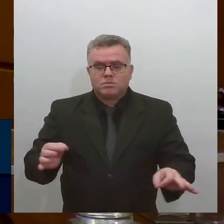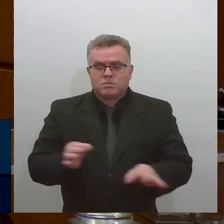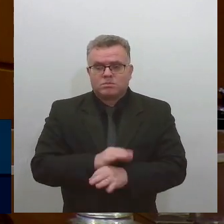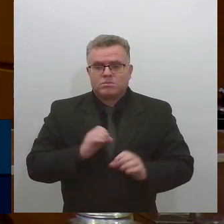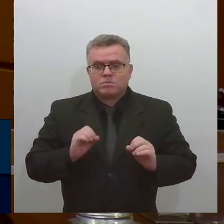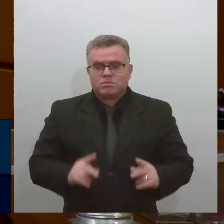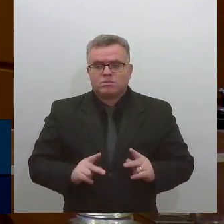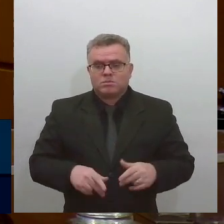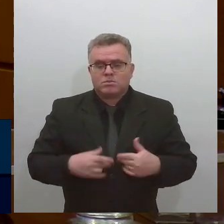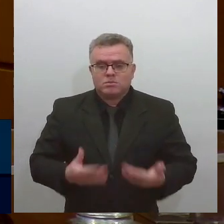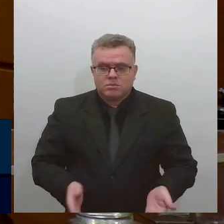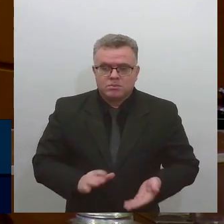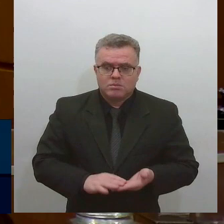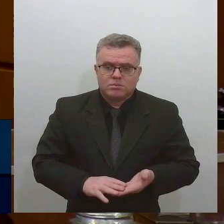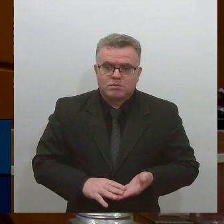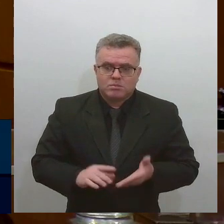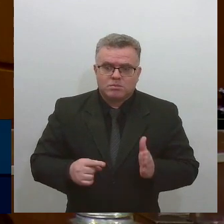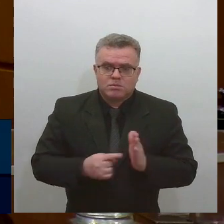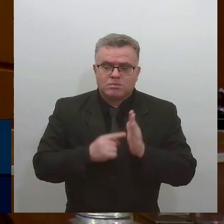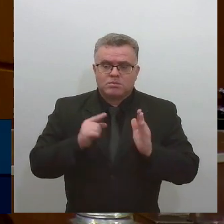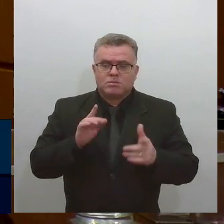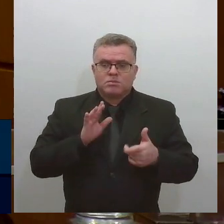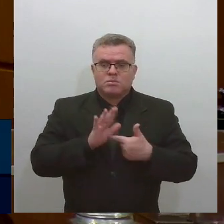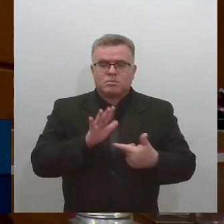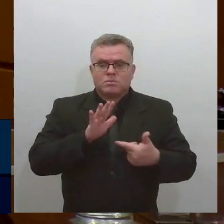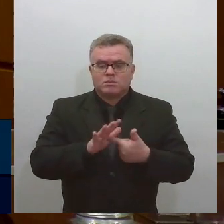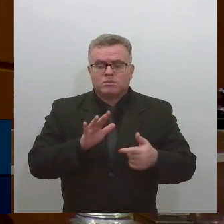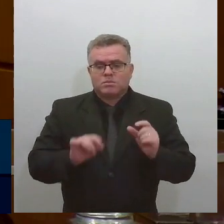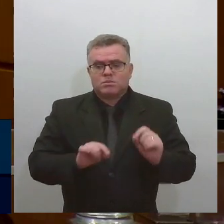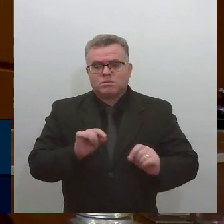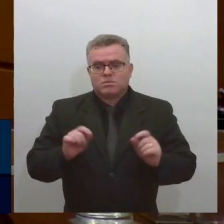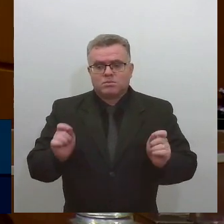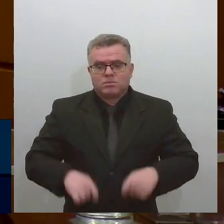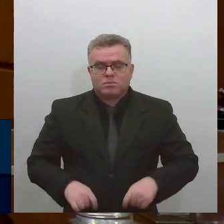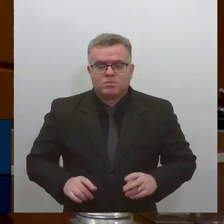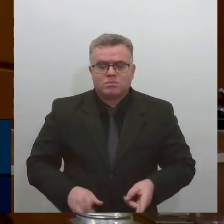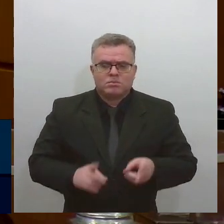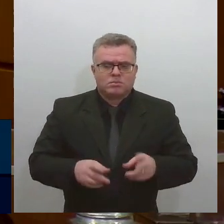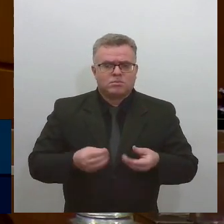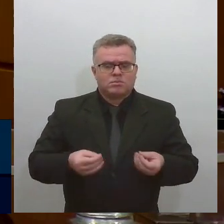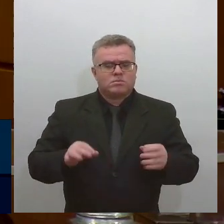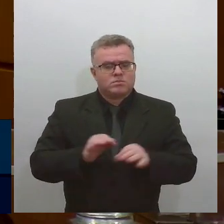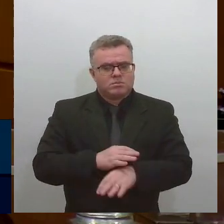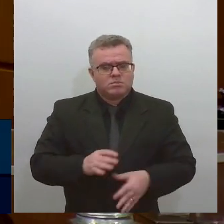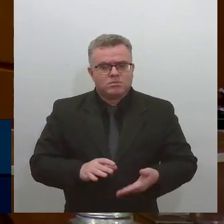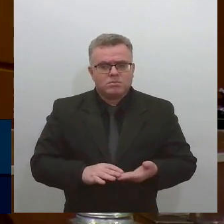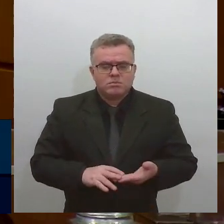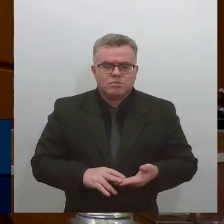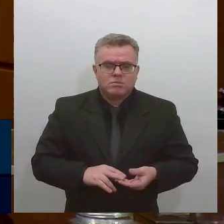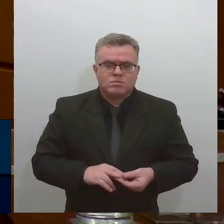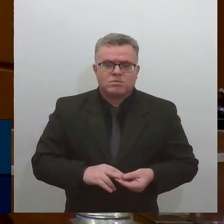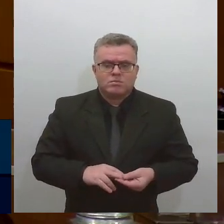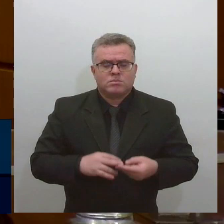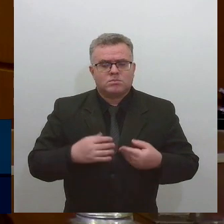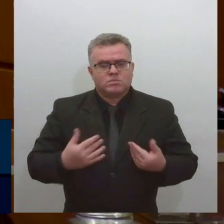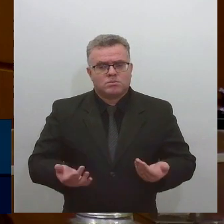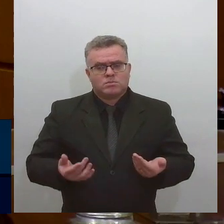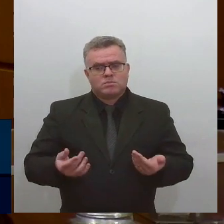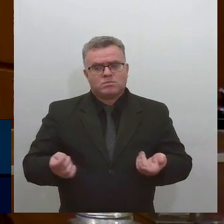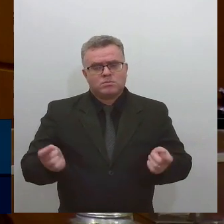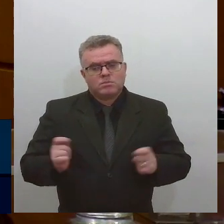indicador por volume de tráfego e cresceu em Sergipe também então o denit fez um novo contrato envolvendo Sergipe e